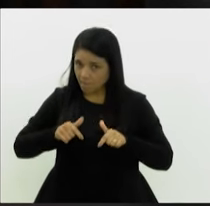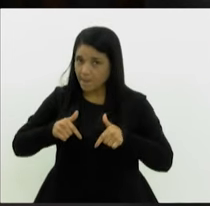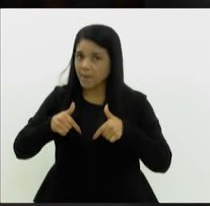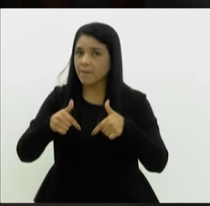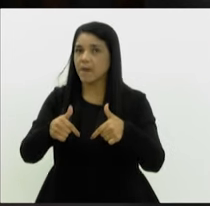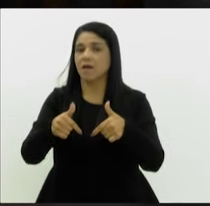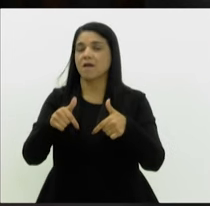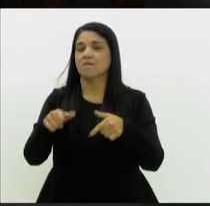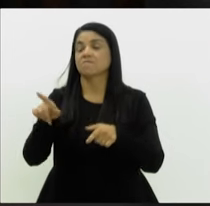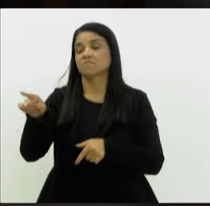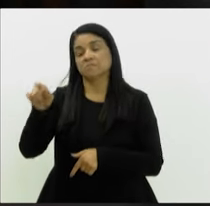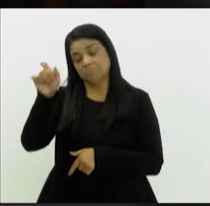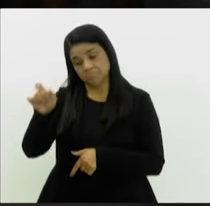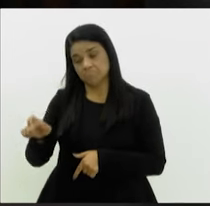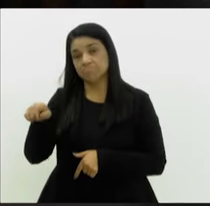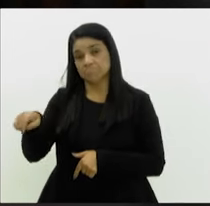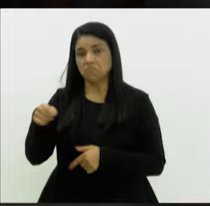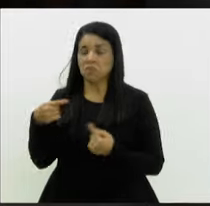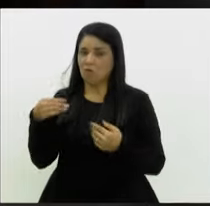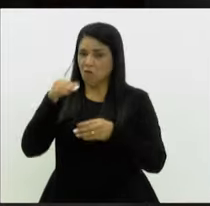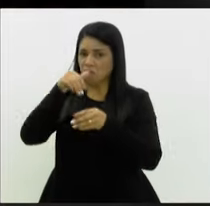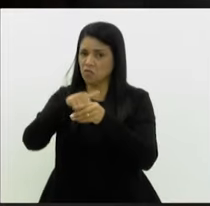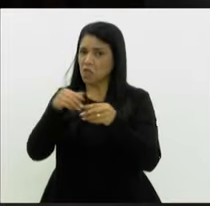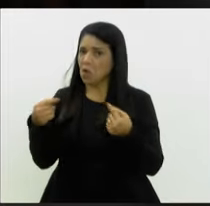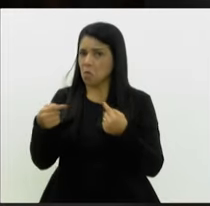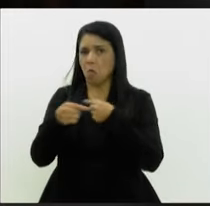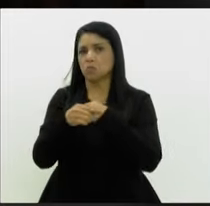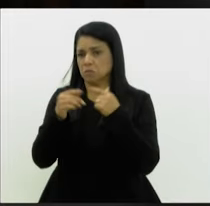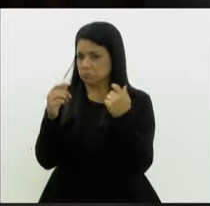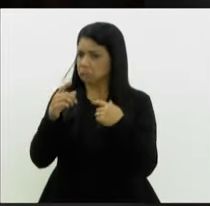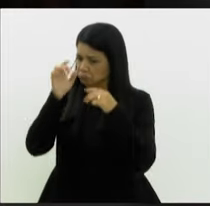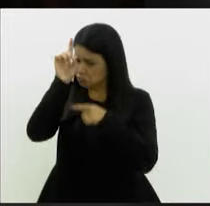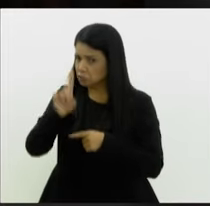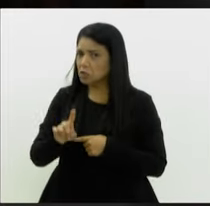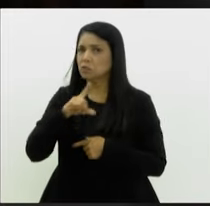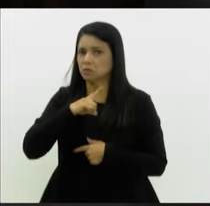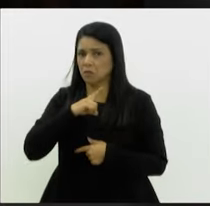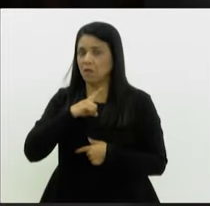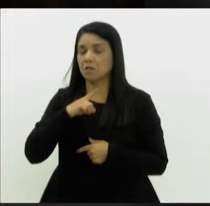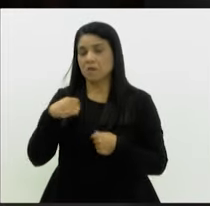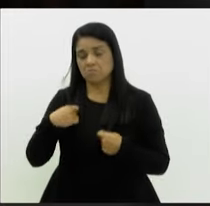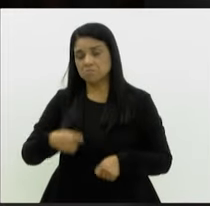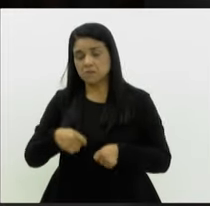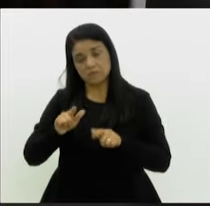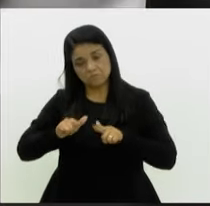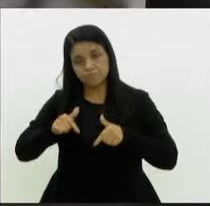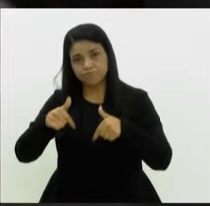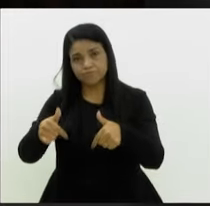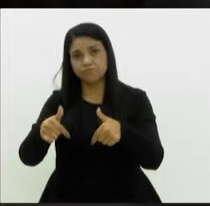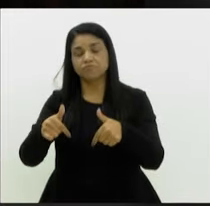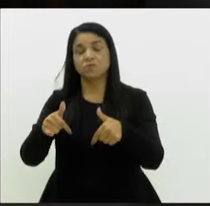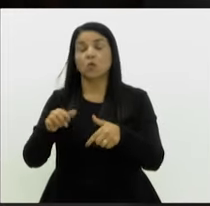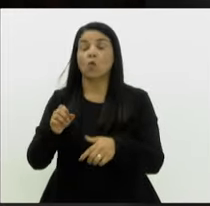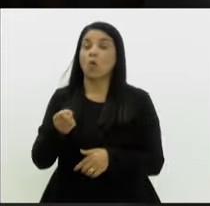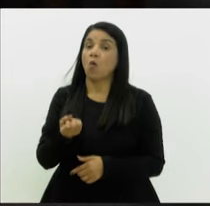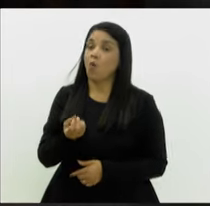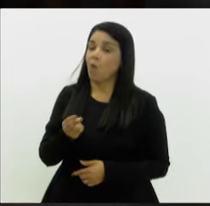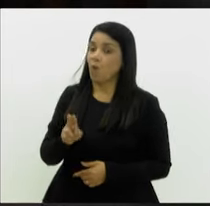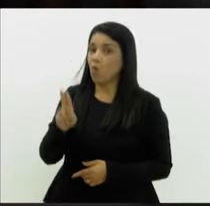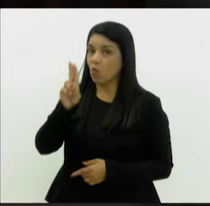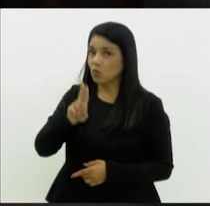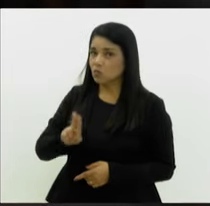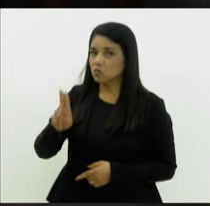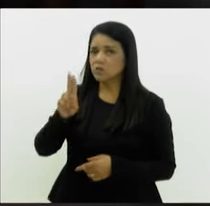Vossa Excelência tem o direito de votar contrário, um direito do senhor enquanto parlamento, mas nós vamos enfrentar a questão, ou de usar a parte,